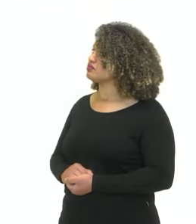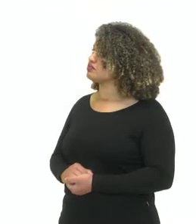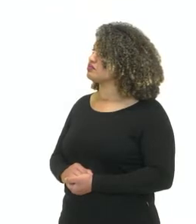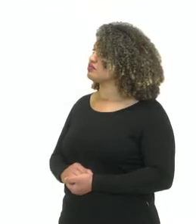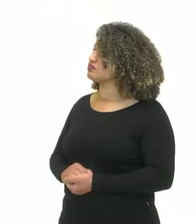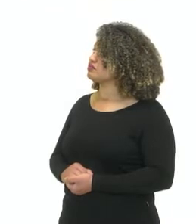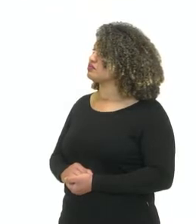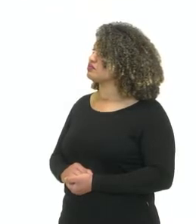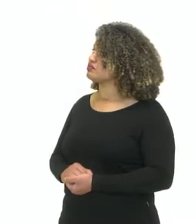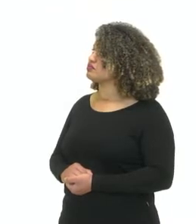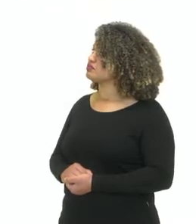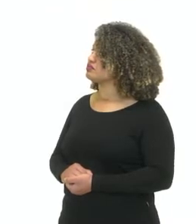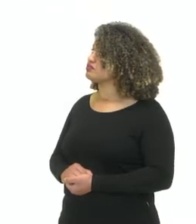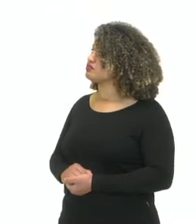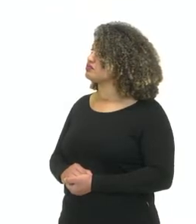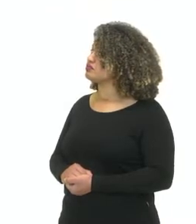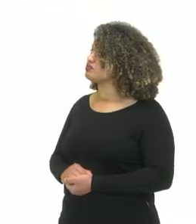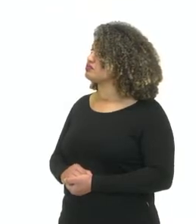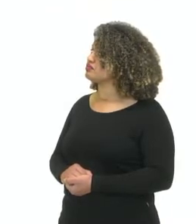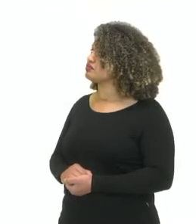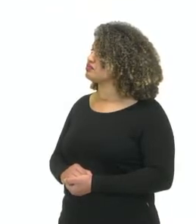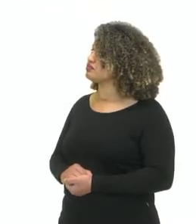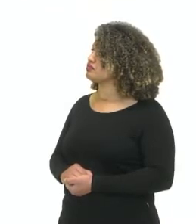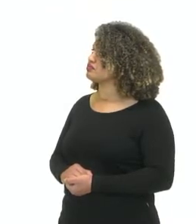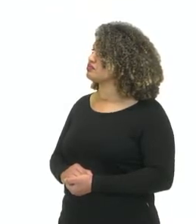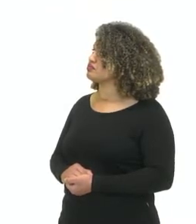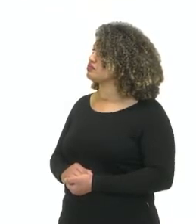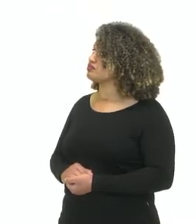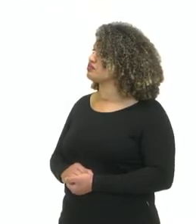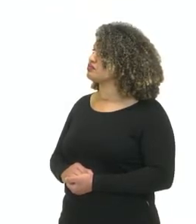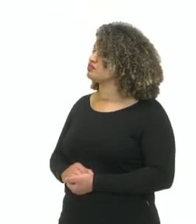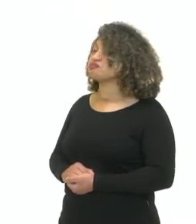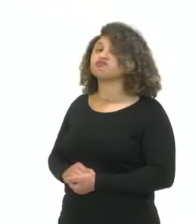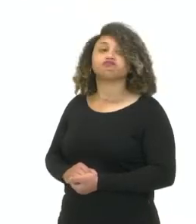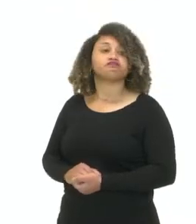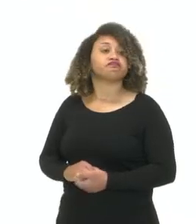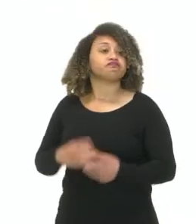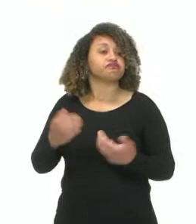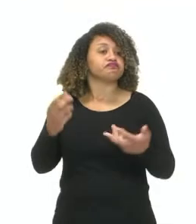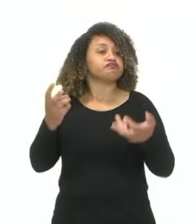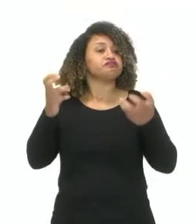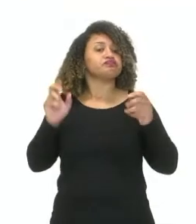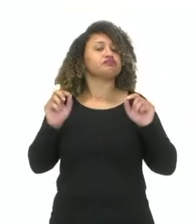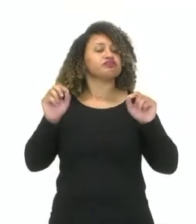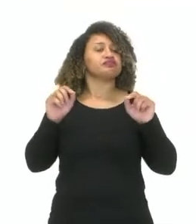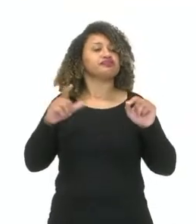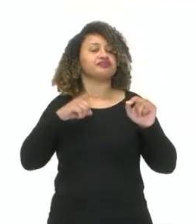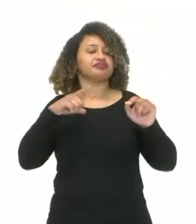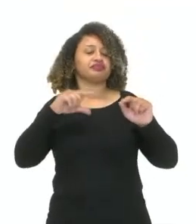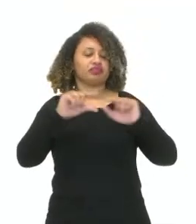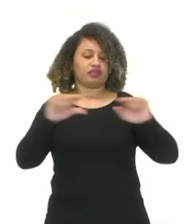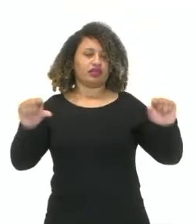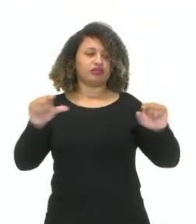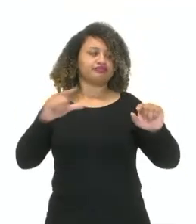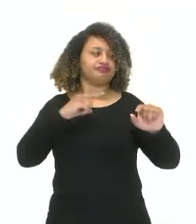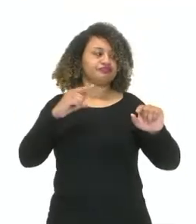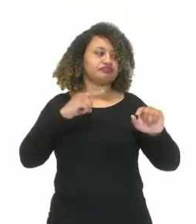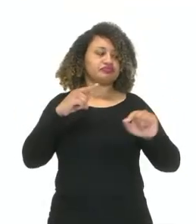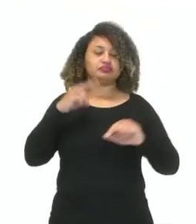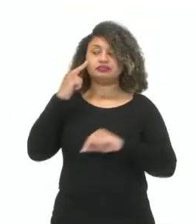do bem-estar do corpo, mente e espírito. Então, aqui nós temos a referência do texto,